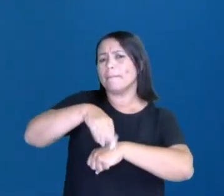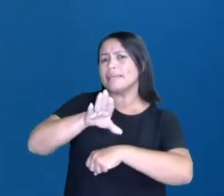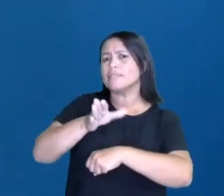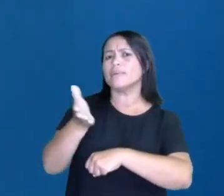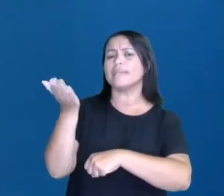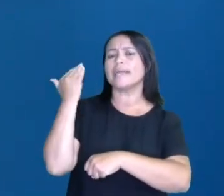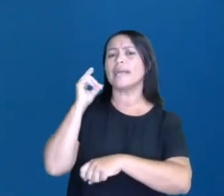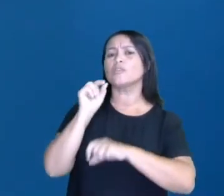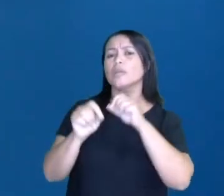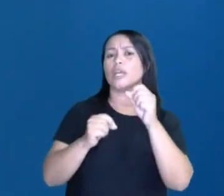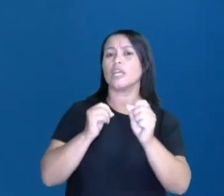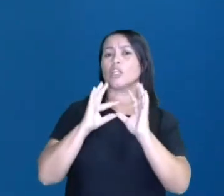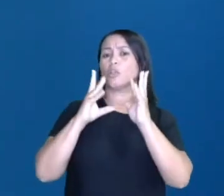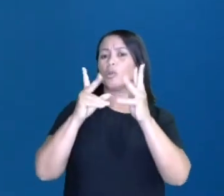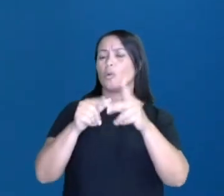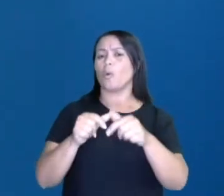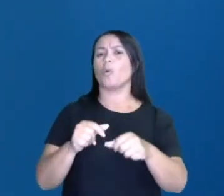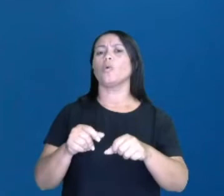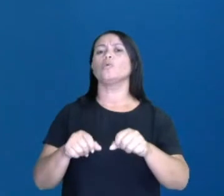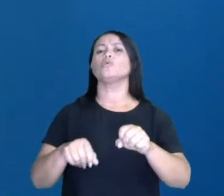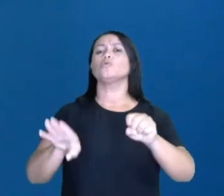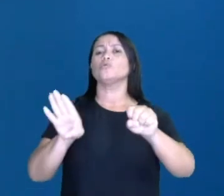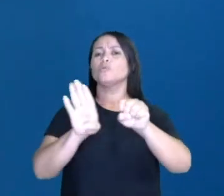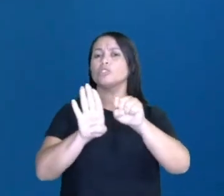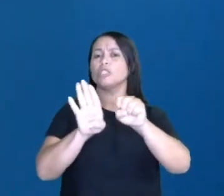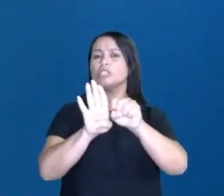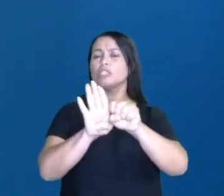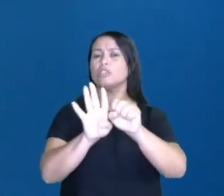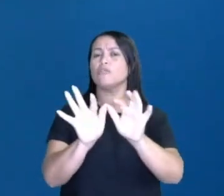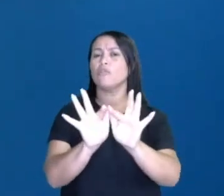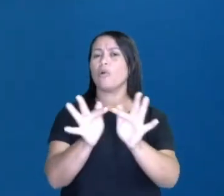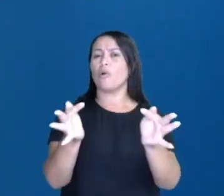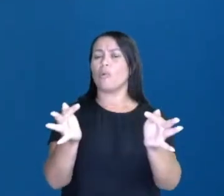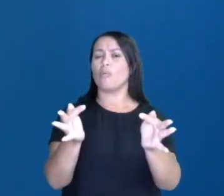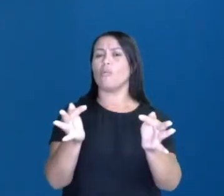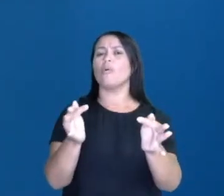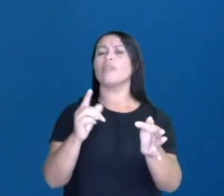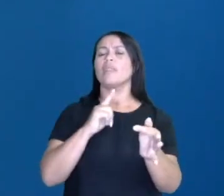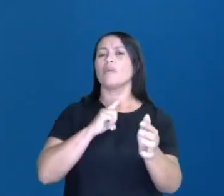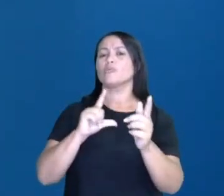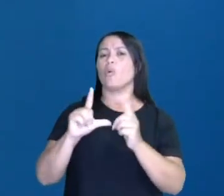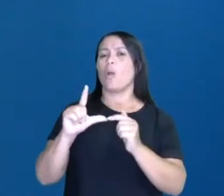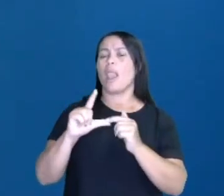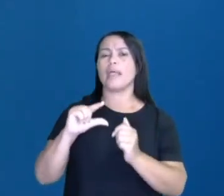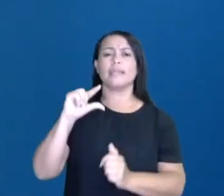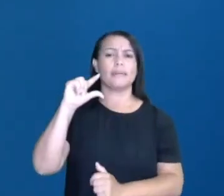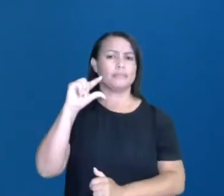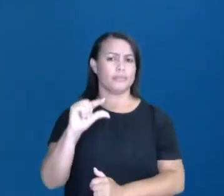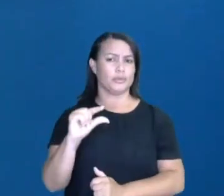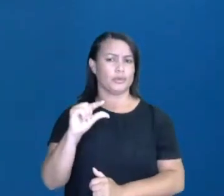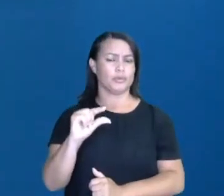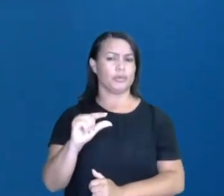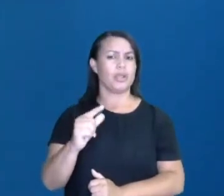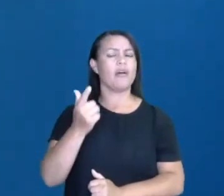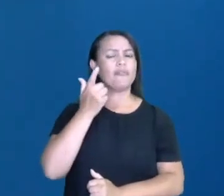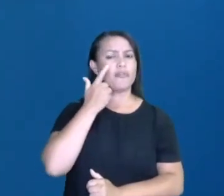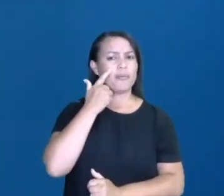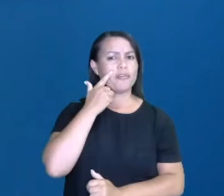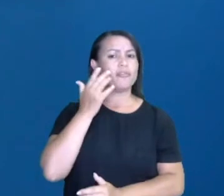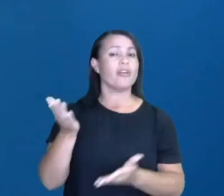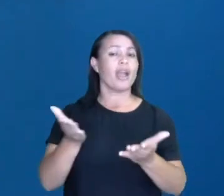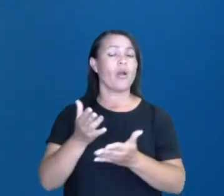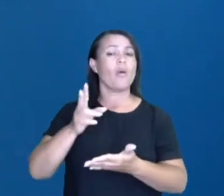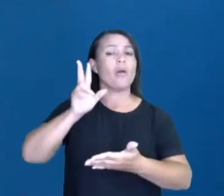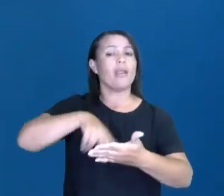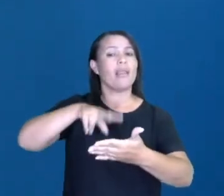que toda letra, todo substantivo comum se grafa com a letra minúscula, certo, gente? Mas vamos